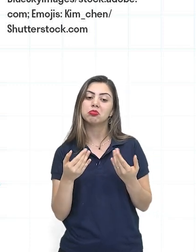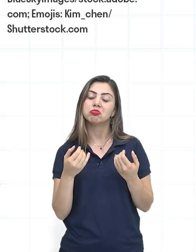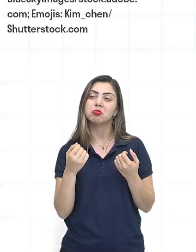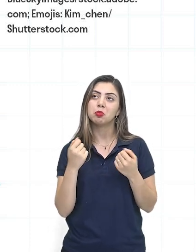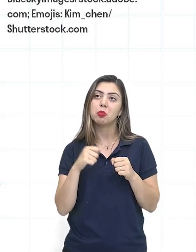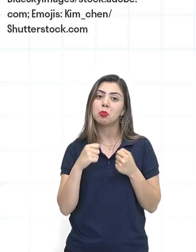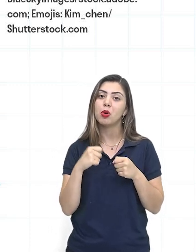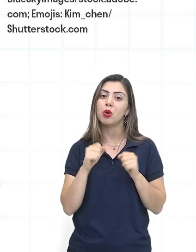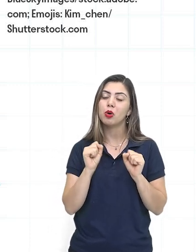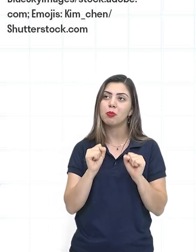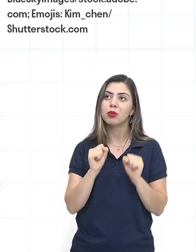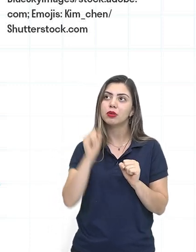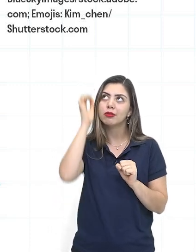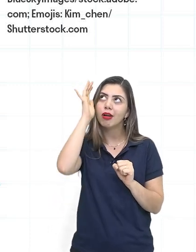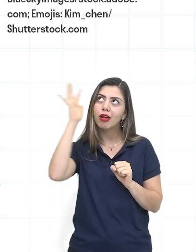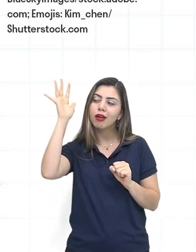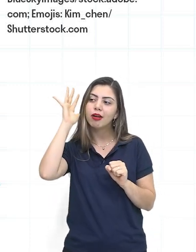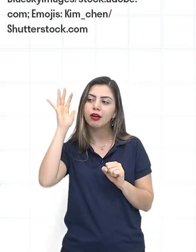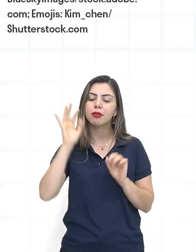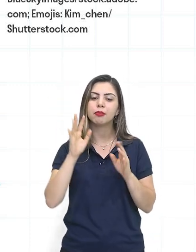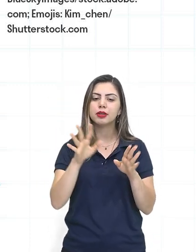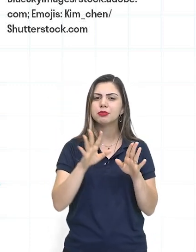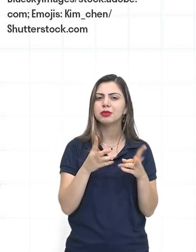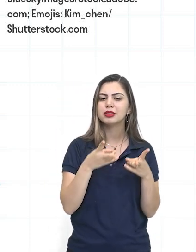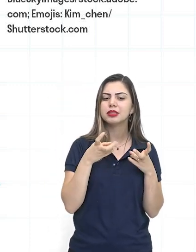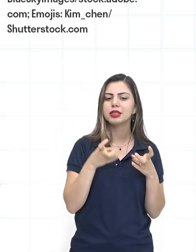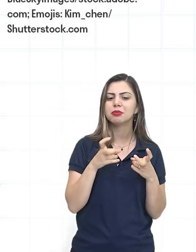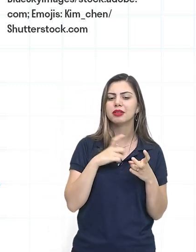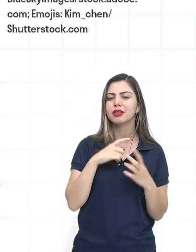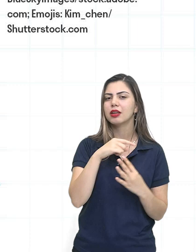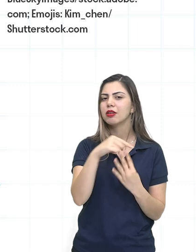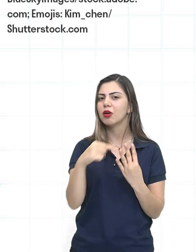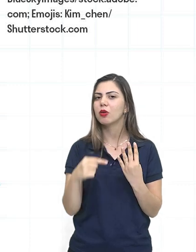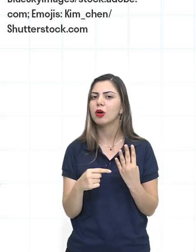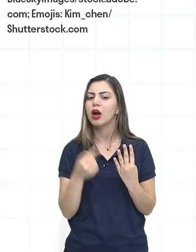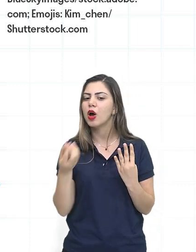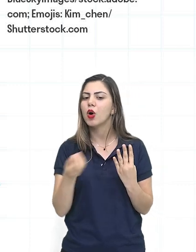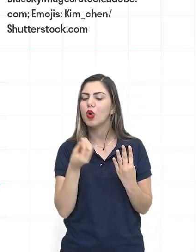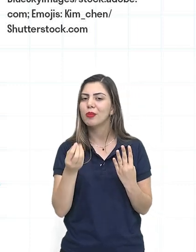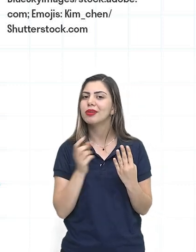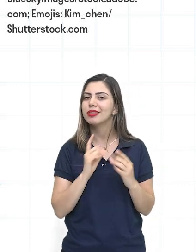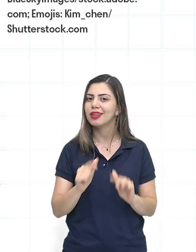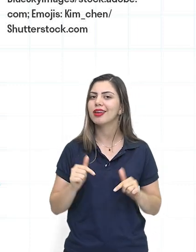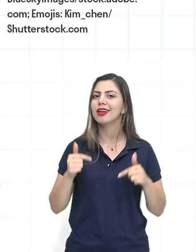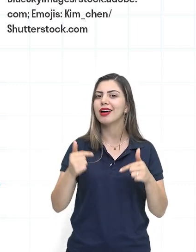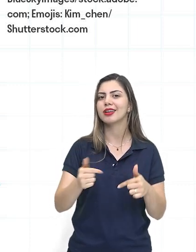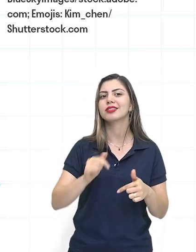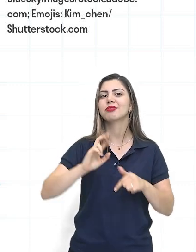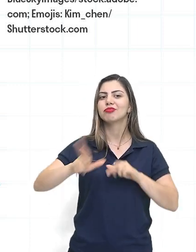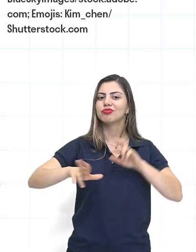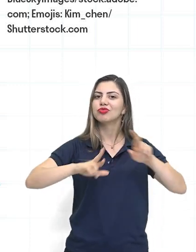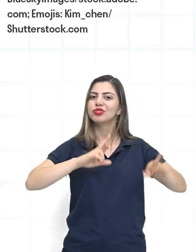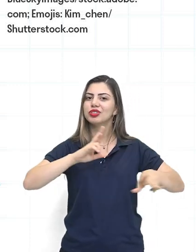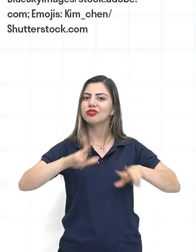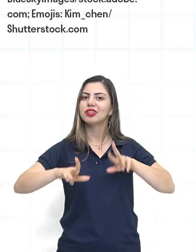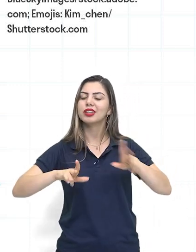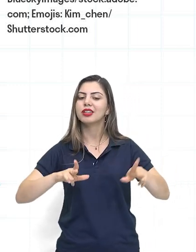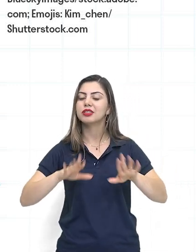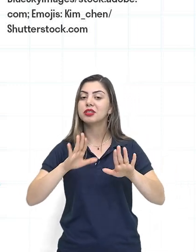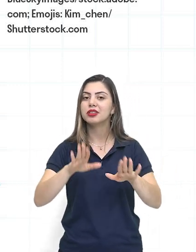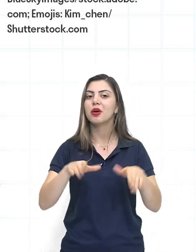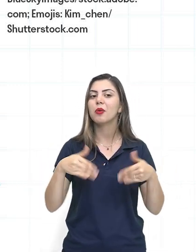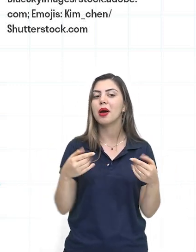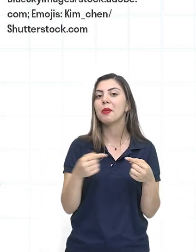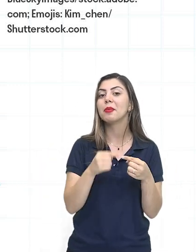observação. Então, da primeira para a terceira, a gente observa que há ações diferenciadas. Então, isso nós temos o quê?